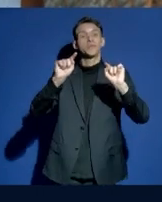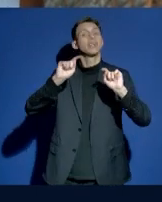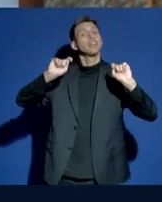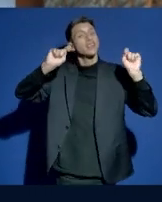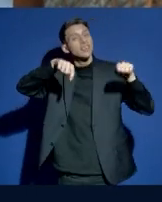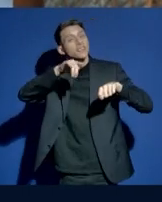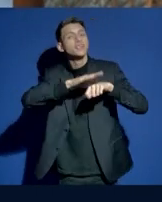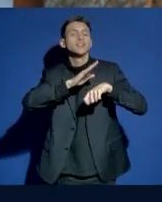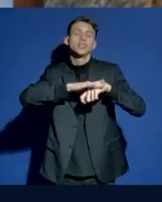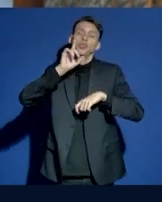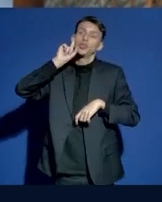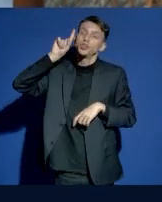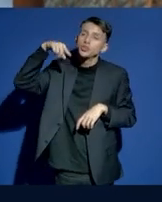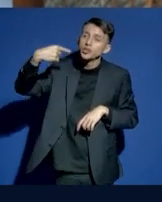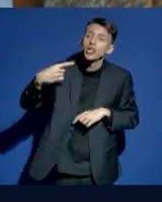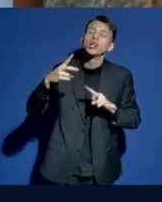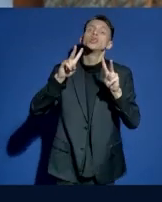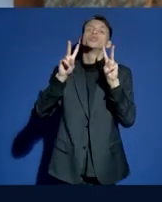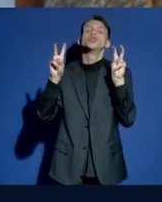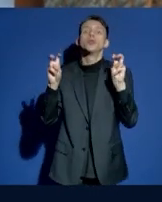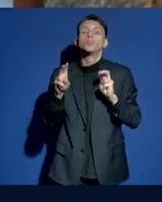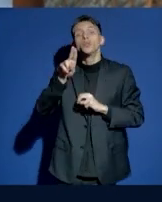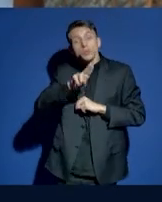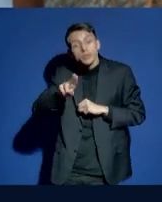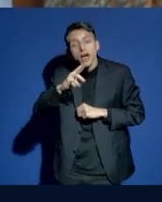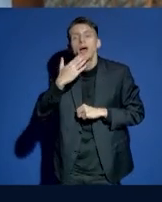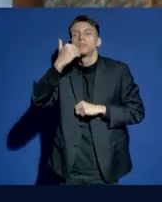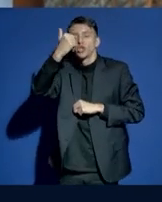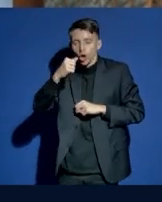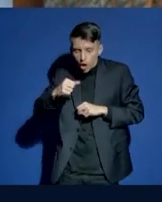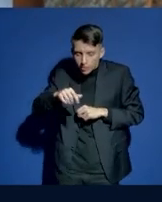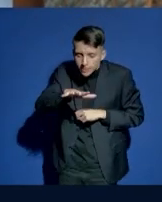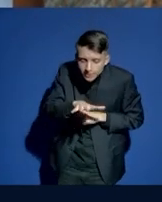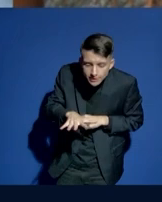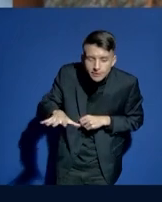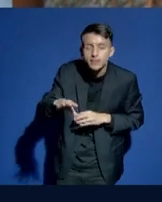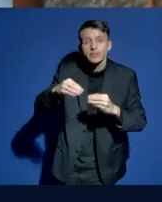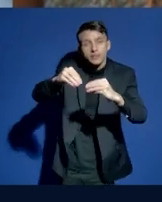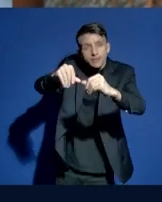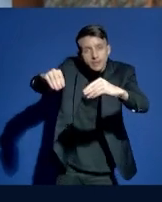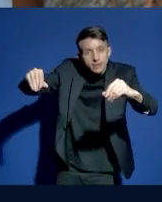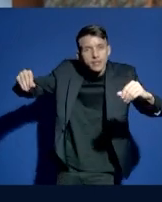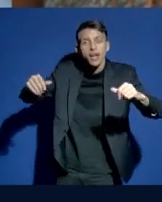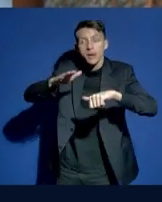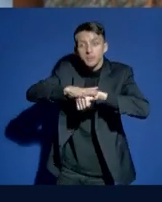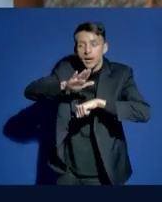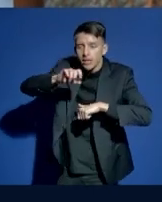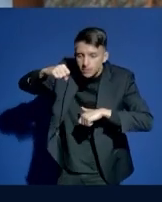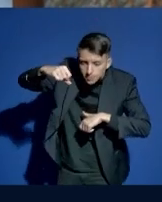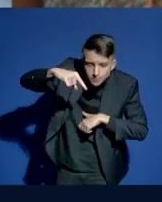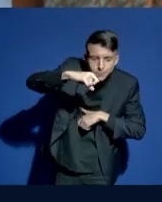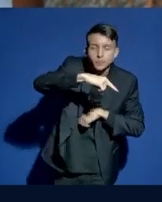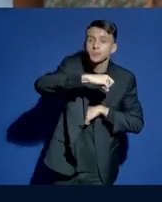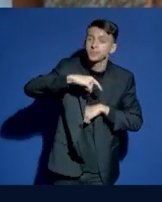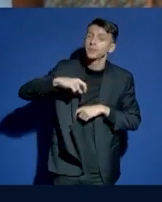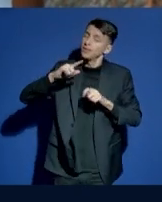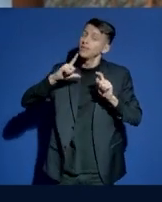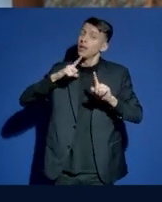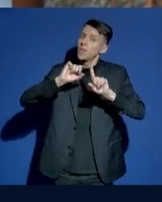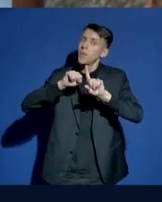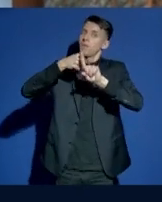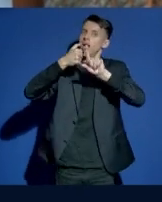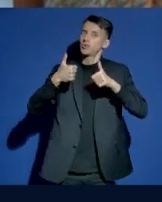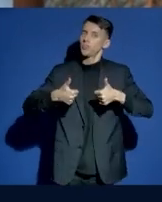puder fazer no que tange a usar melhor cada palmo de terra é beneficente traz impactos diretos